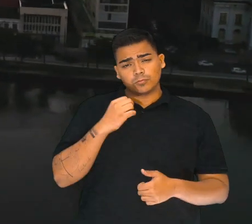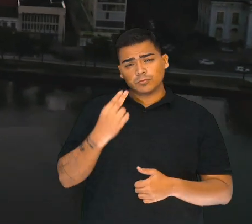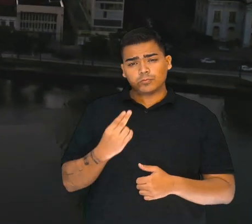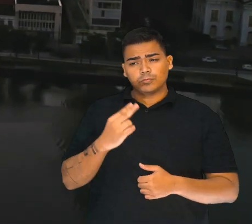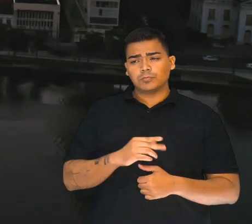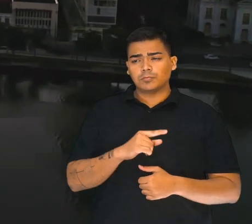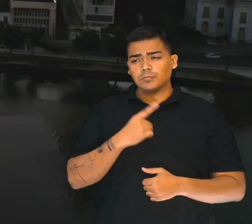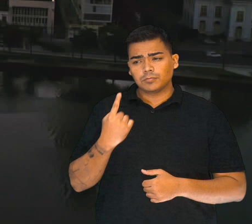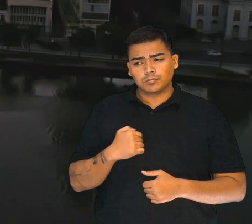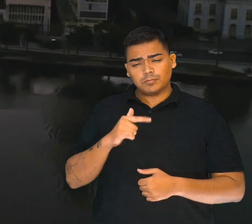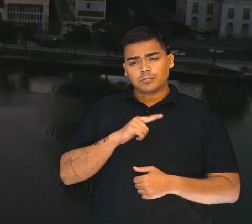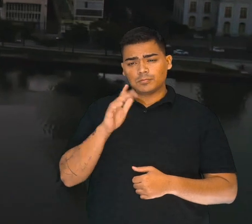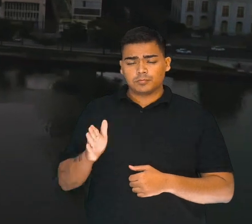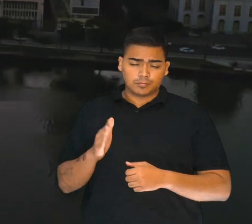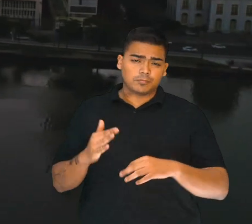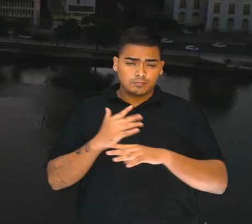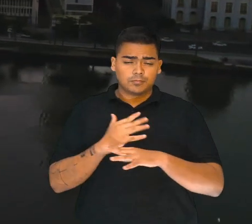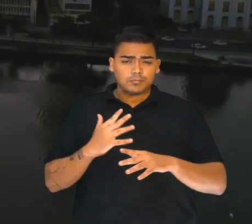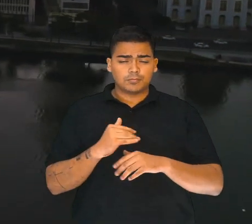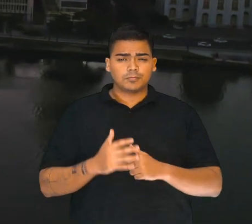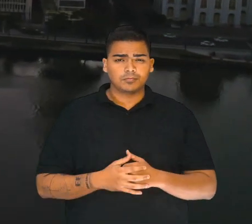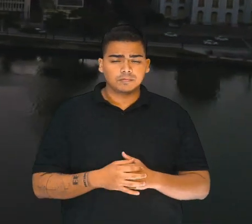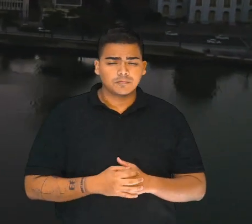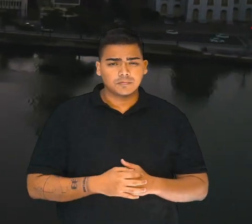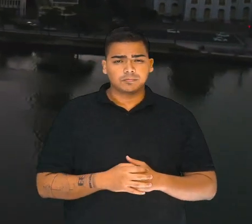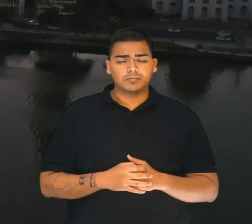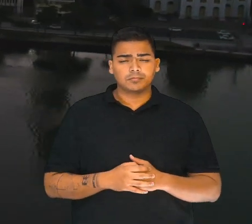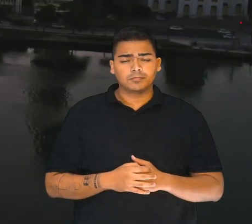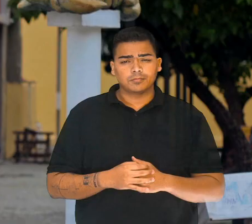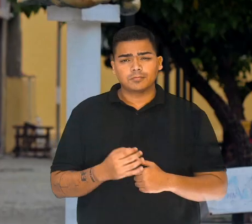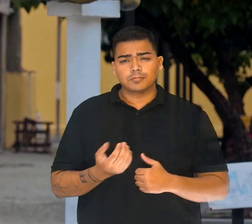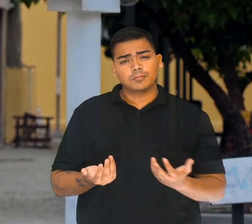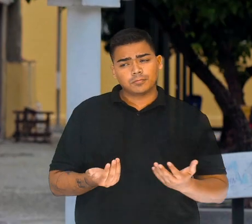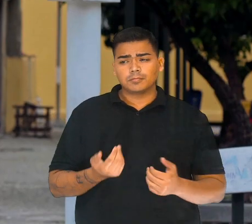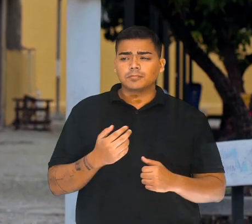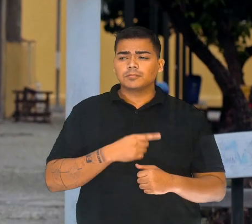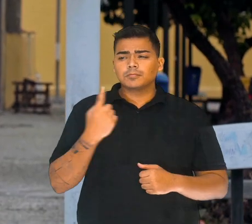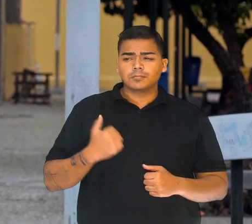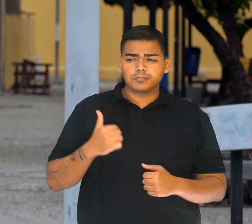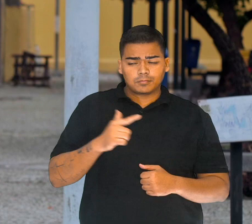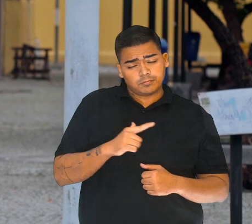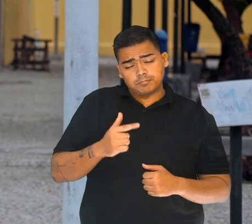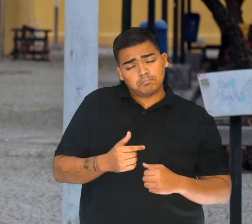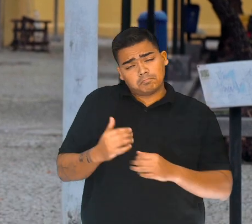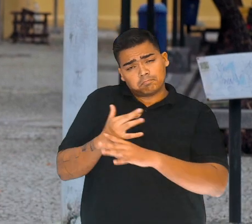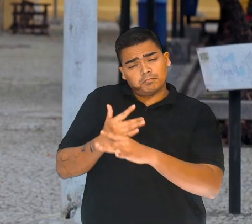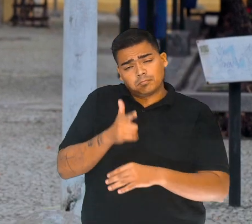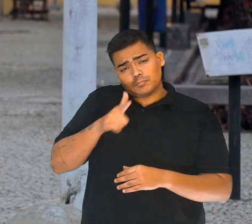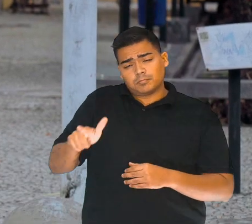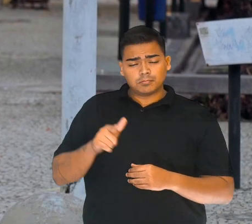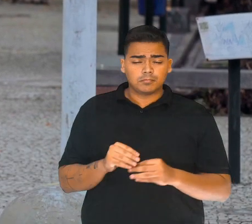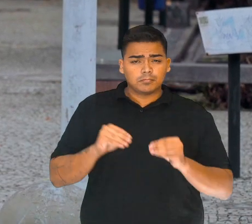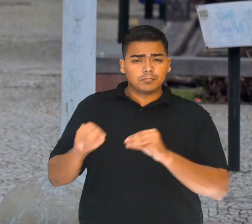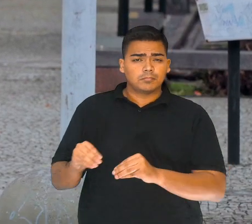ou a outra opção era ficar aqui e mudar a cidade. Aí eu fiz parte desse grupo que resolveu mudar a cidade,